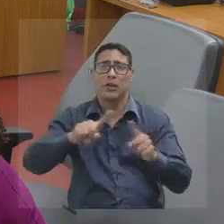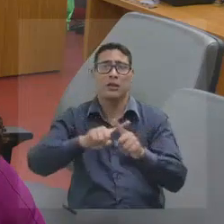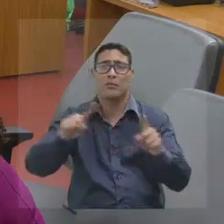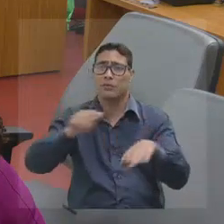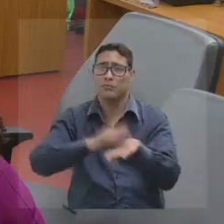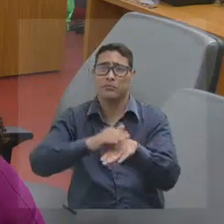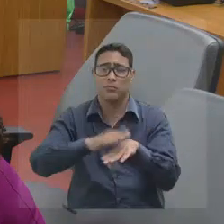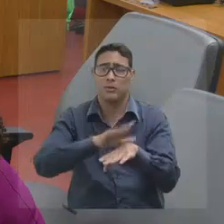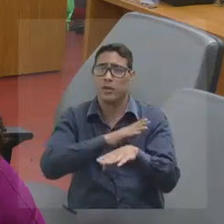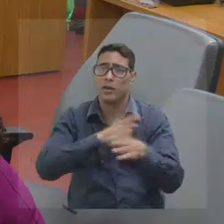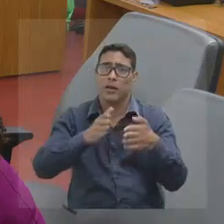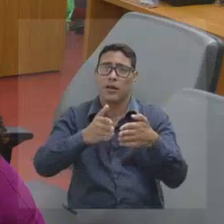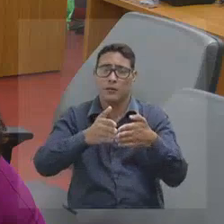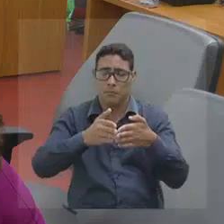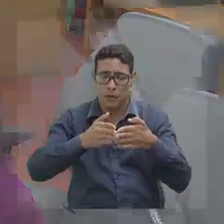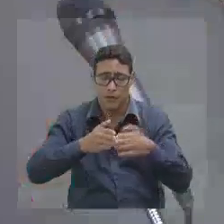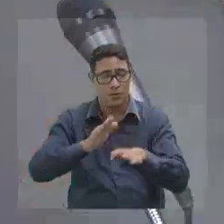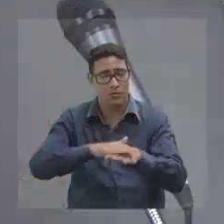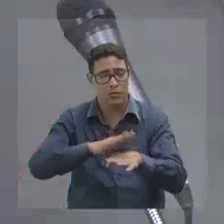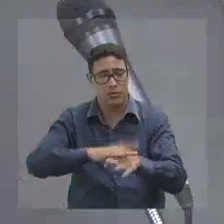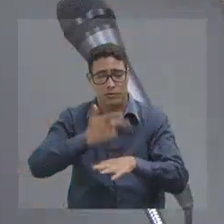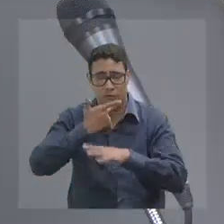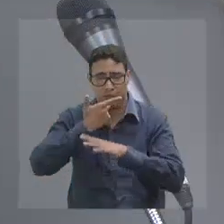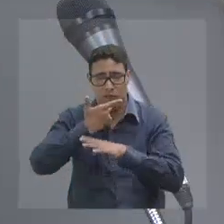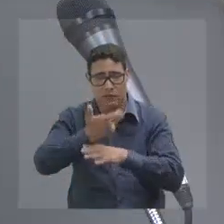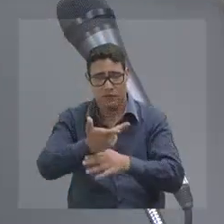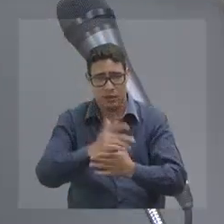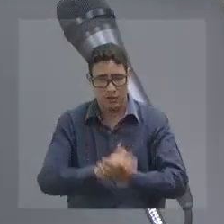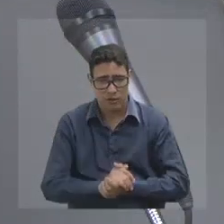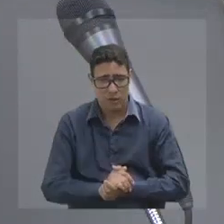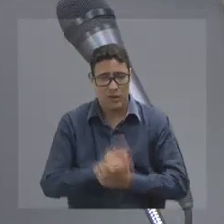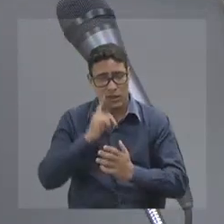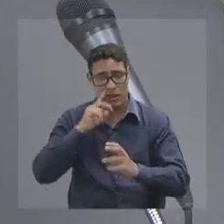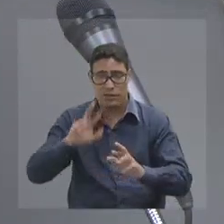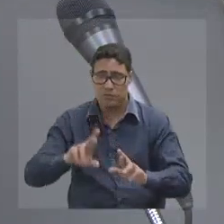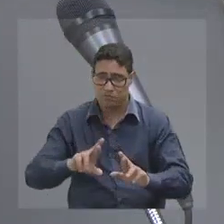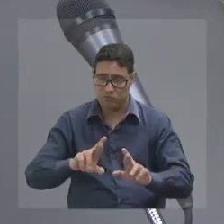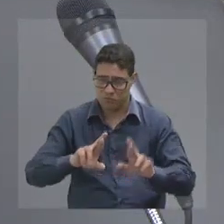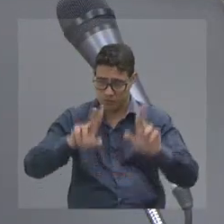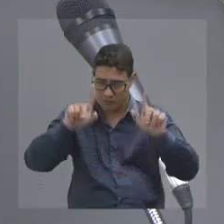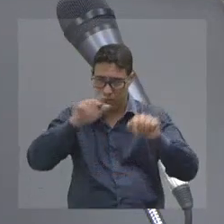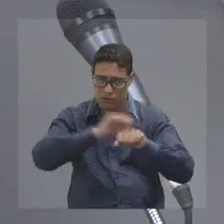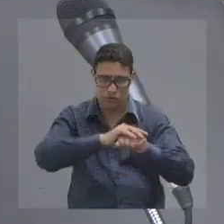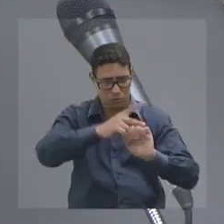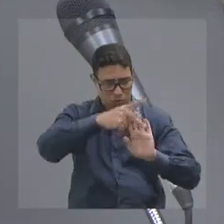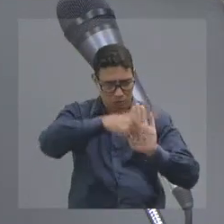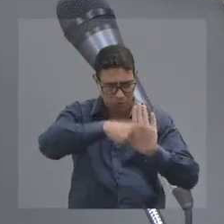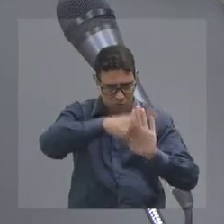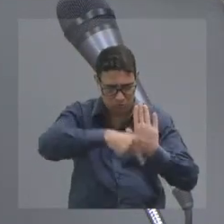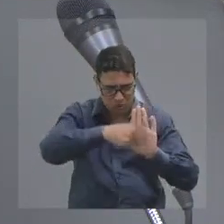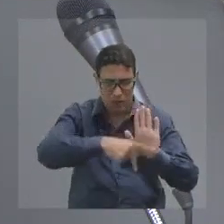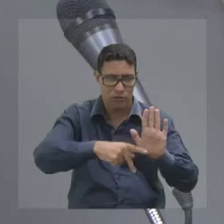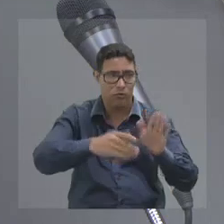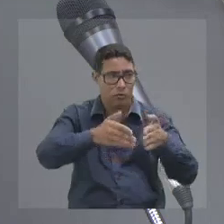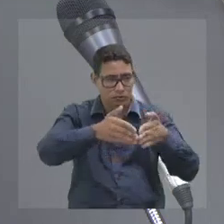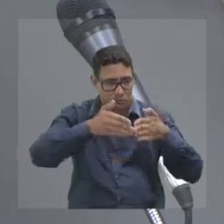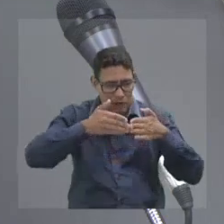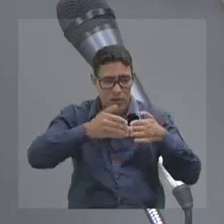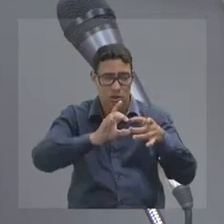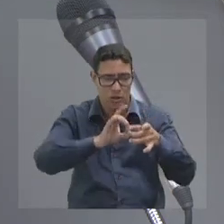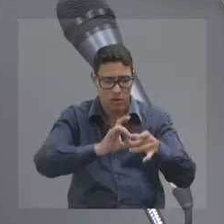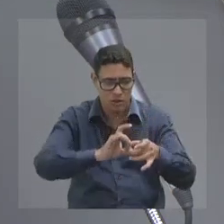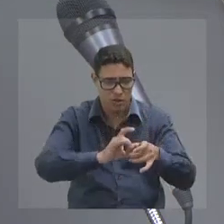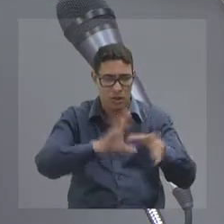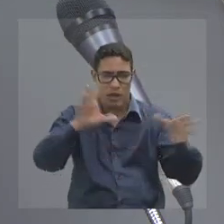gostaria de saber a sua manifestação que tem que diferenciar quando é um projeto que pede um licenciamento para fazer